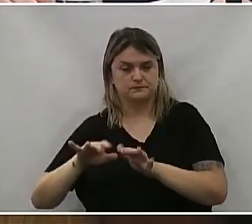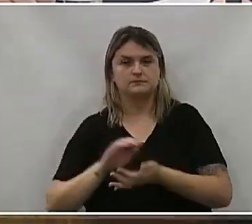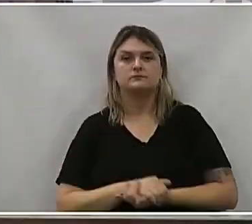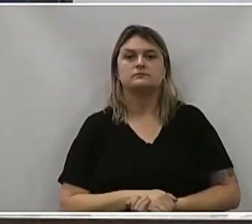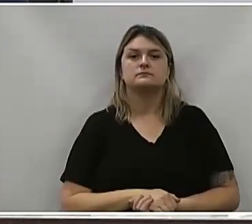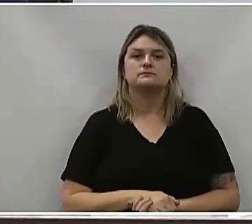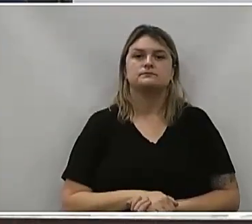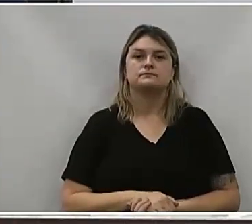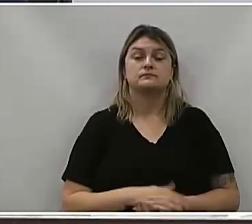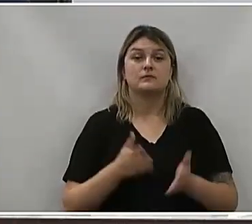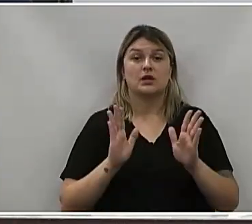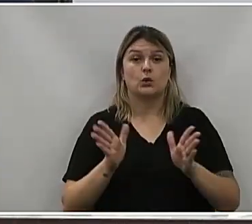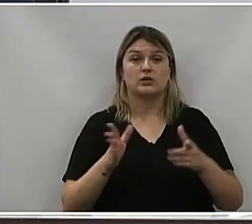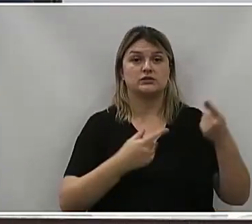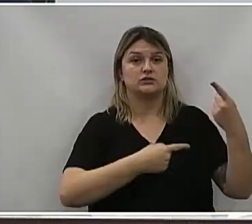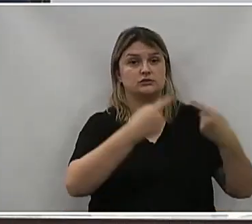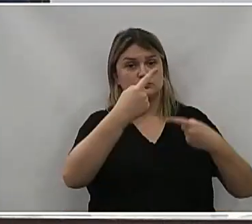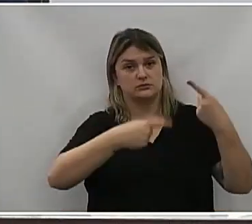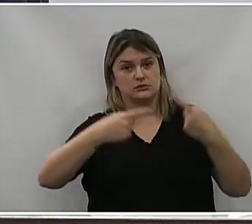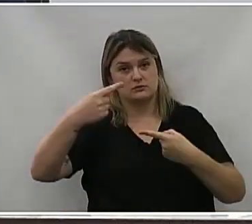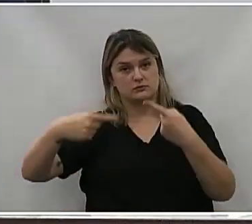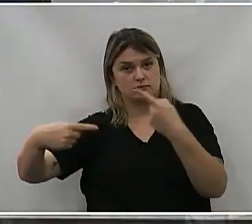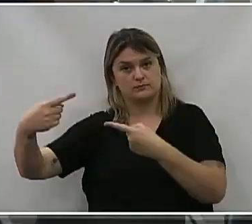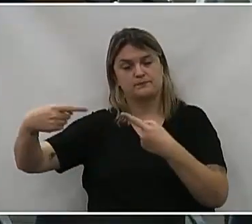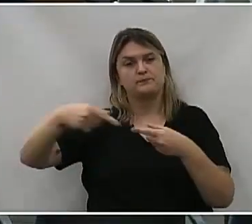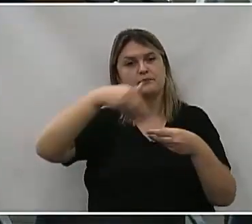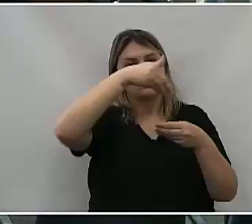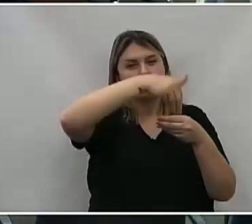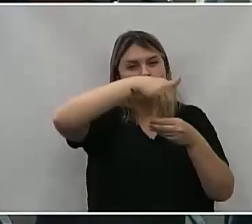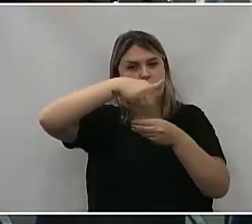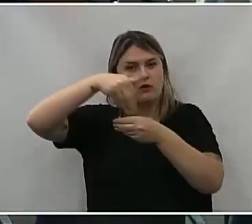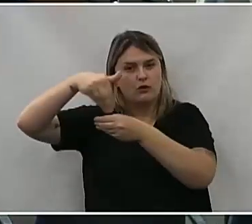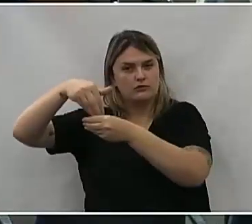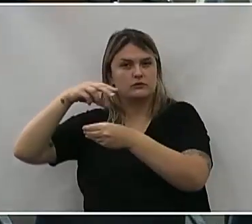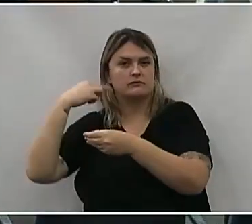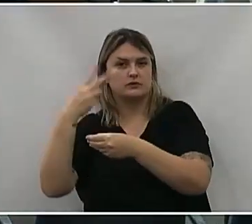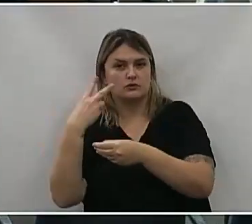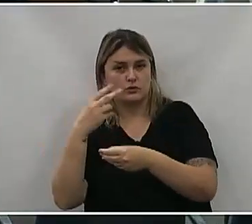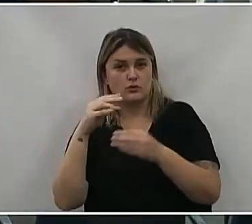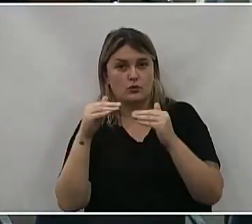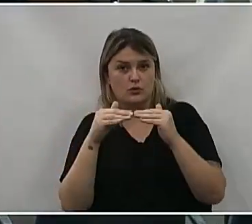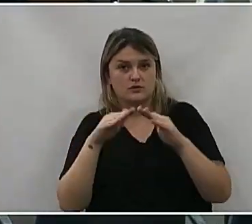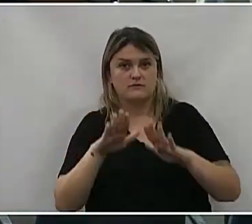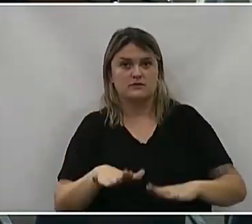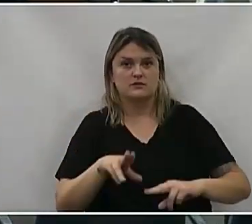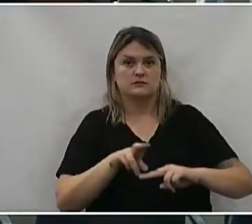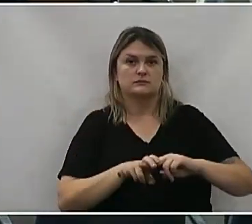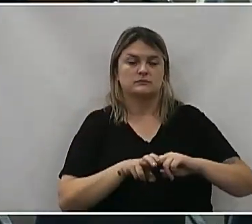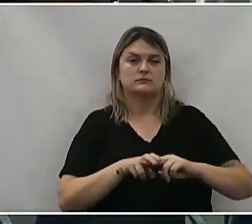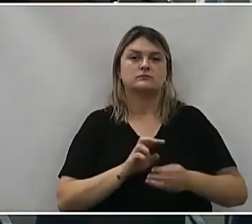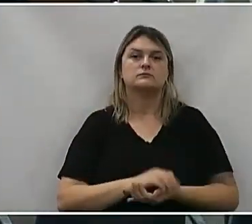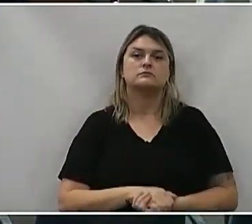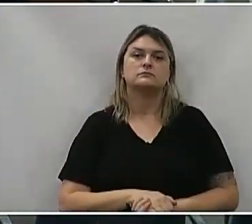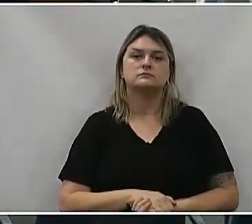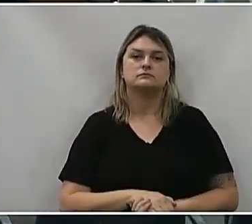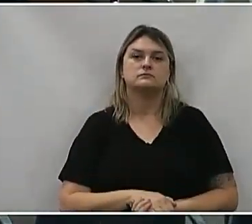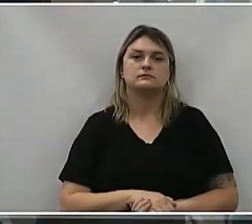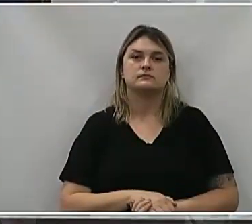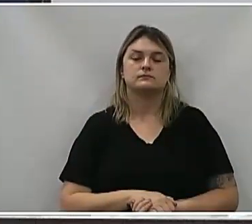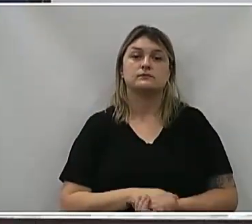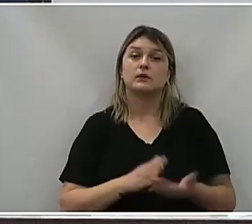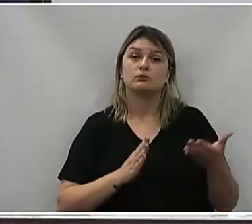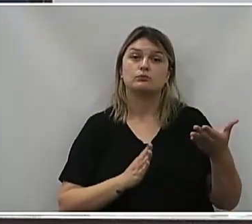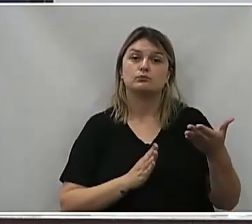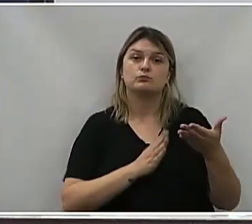é o parecer. Em discussão, em votação, senhores vereadores que aprovam, permaneçam como estão.